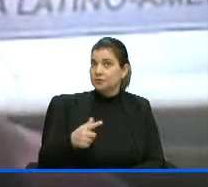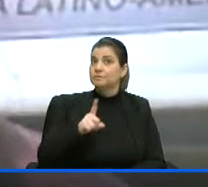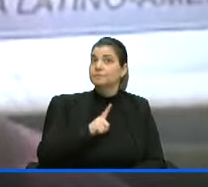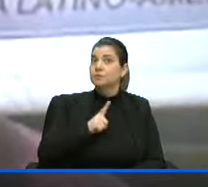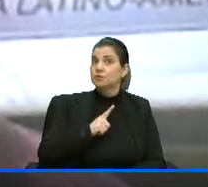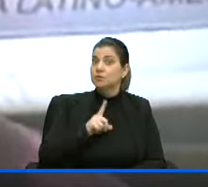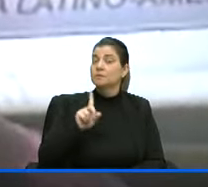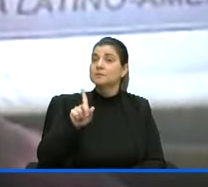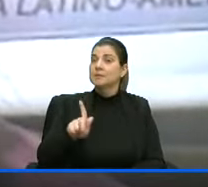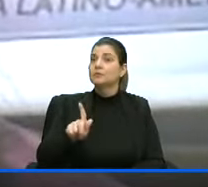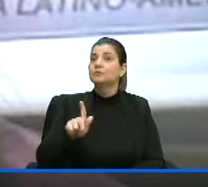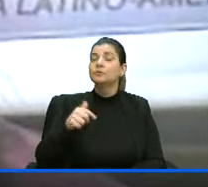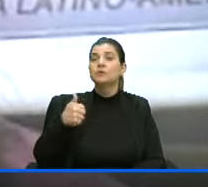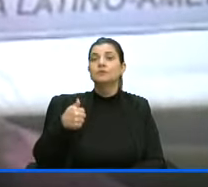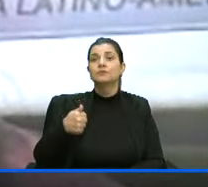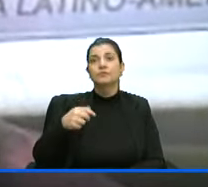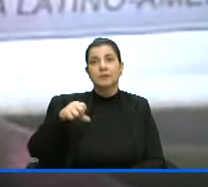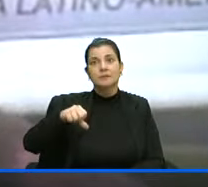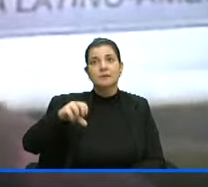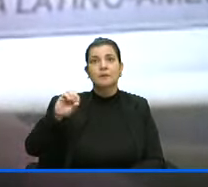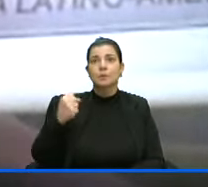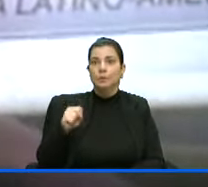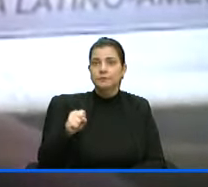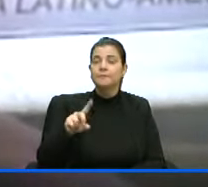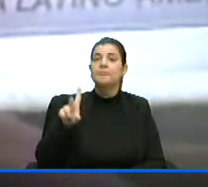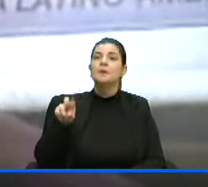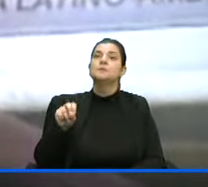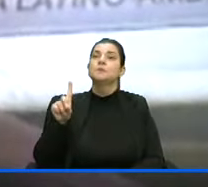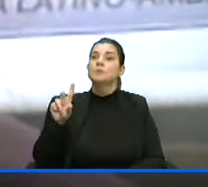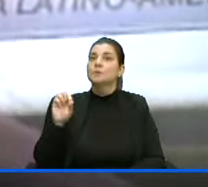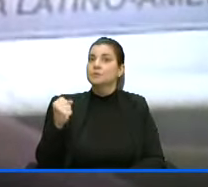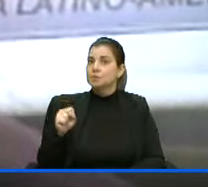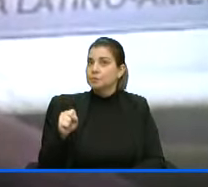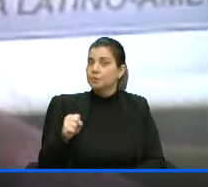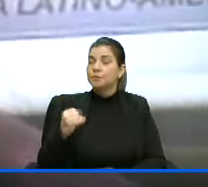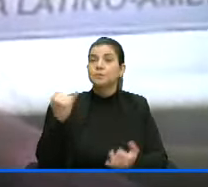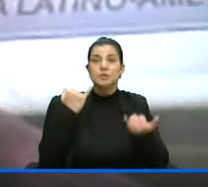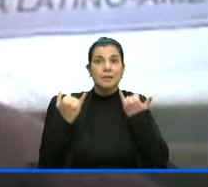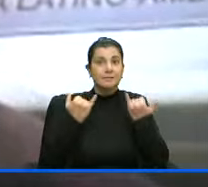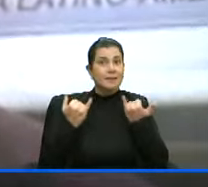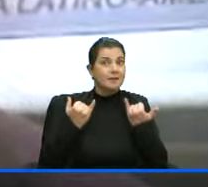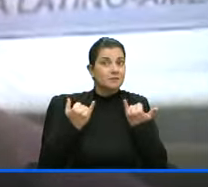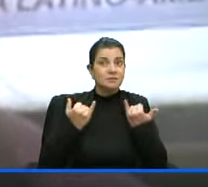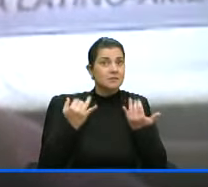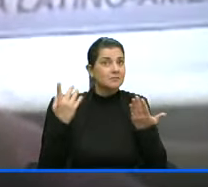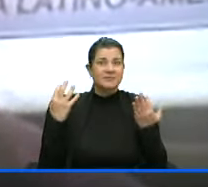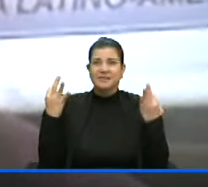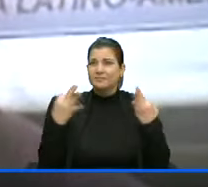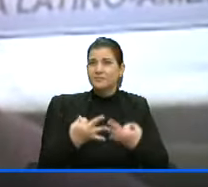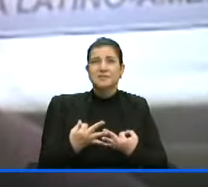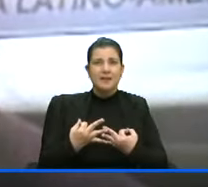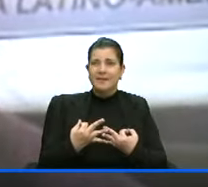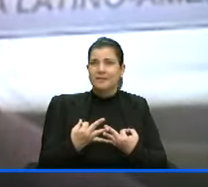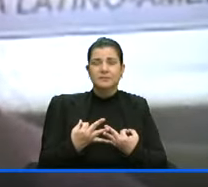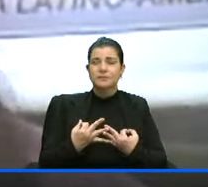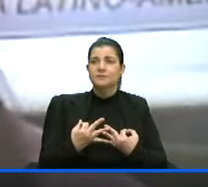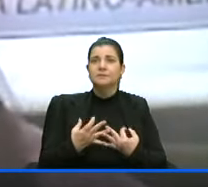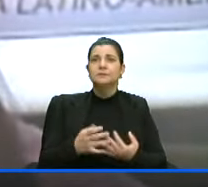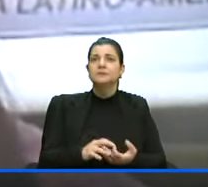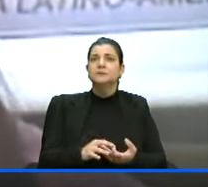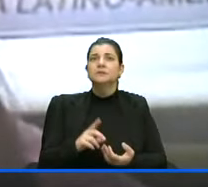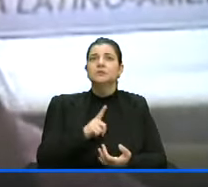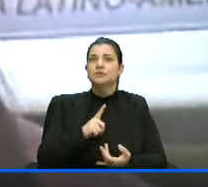instituições parceirizadas, 2018 tinha dados que não estavam conversando entre si, entre SMED, enfim, outras